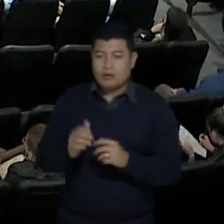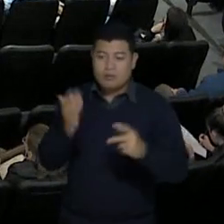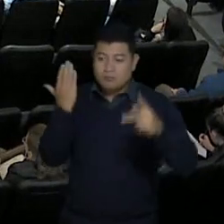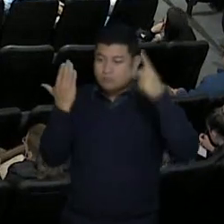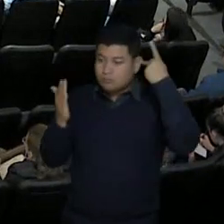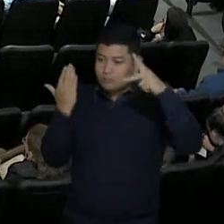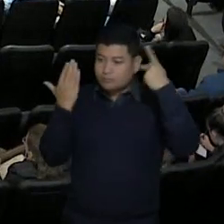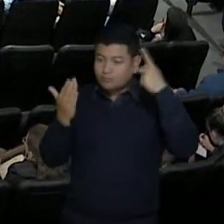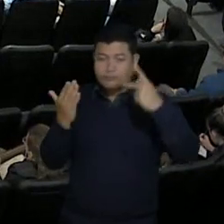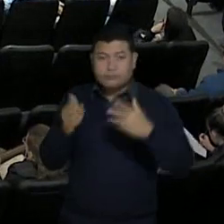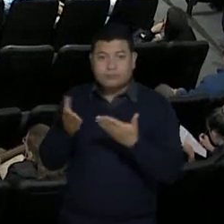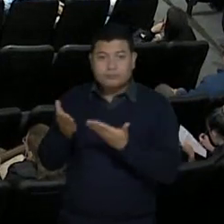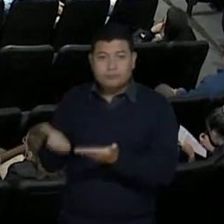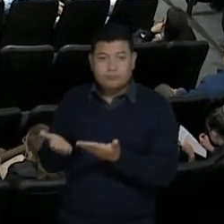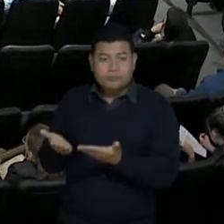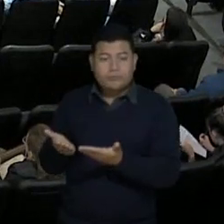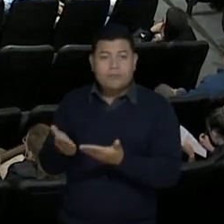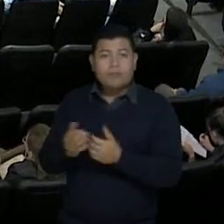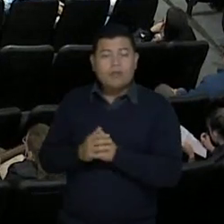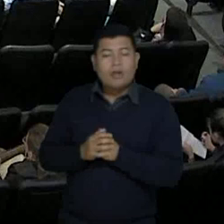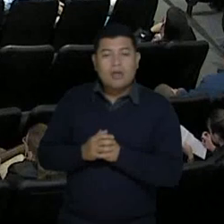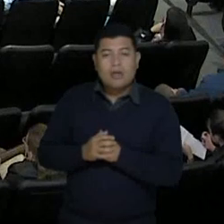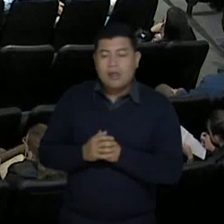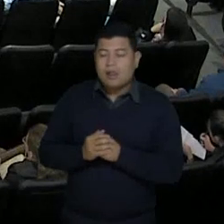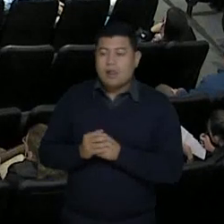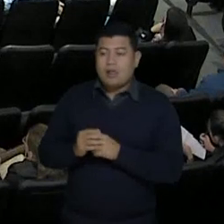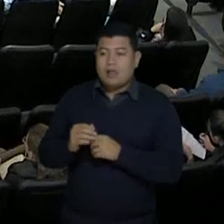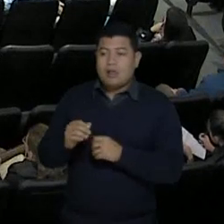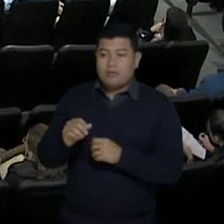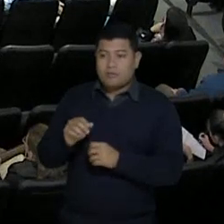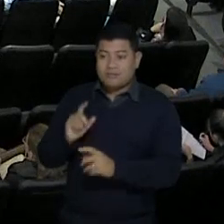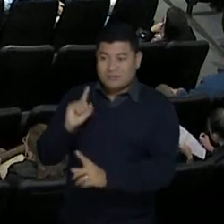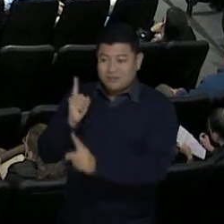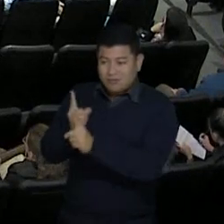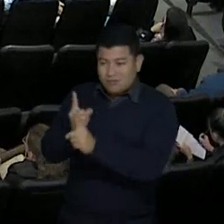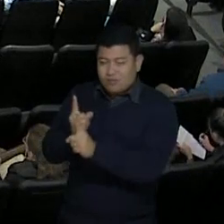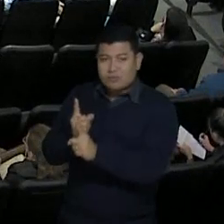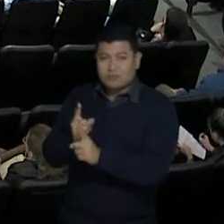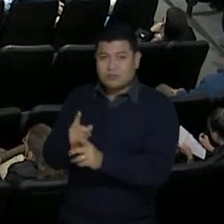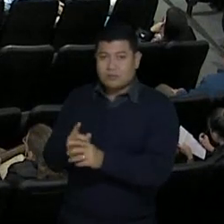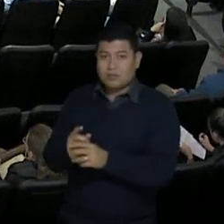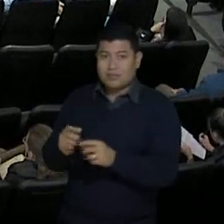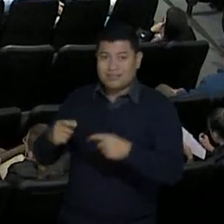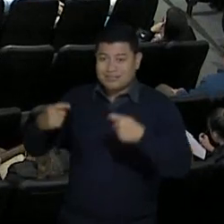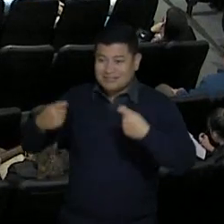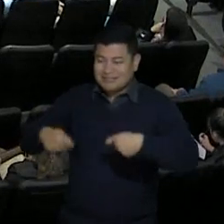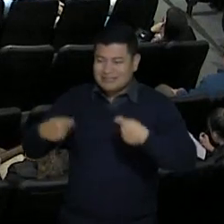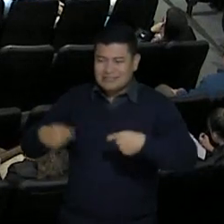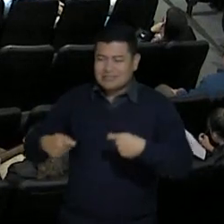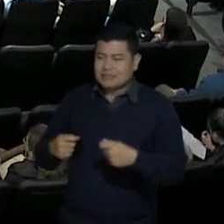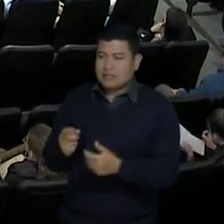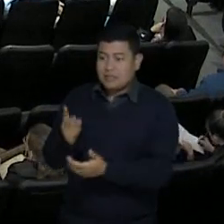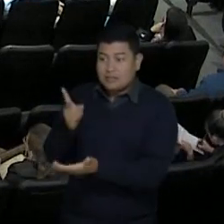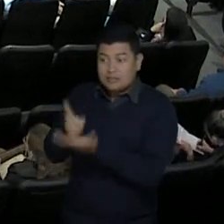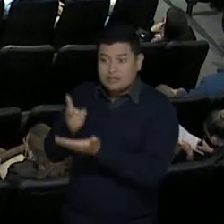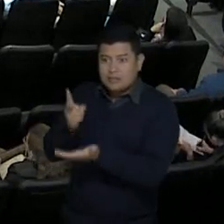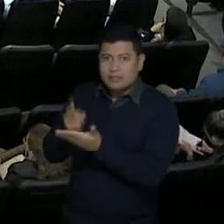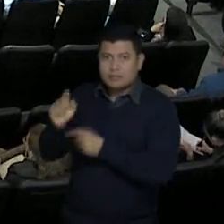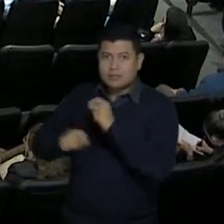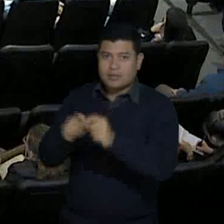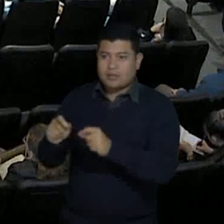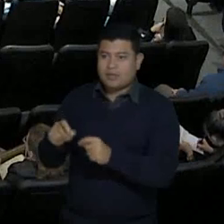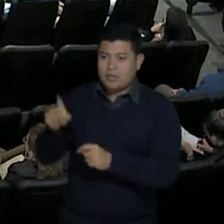e evidenciar sempre as potencialidades e não enfatizarem aquilo que não se